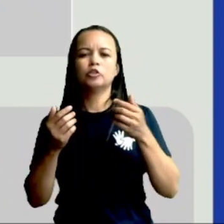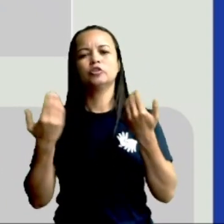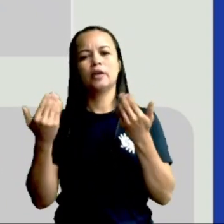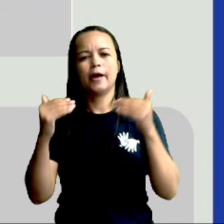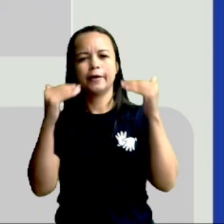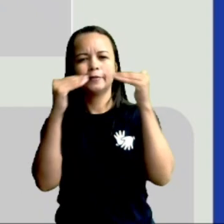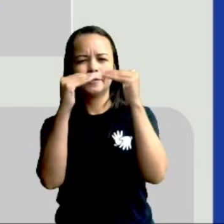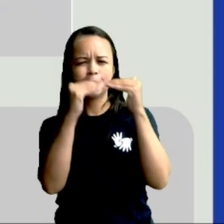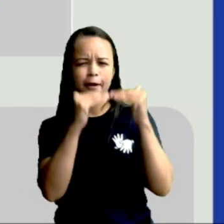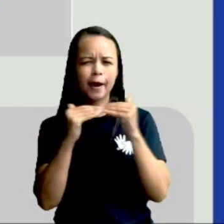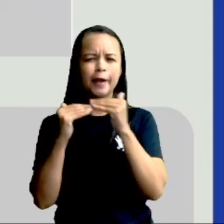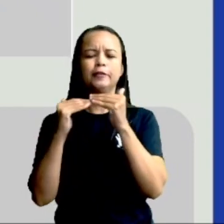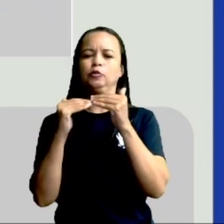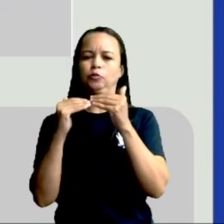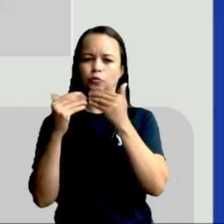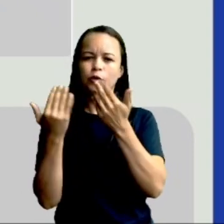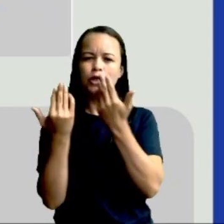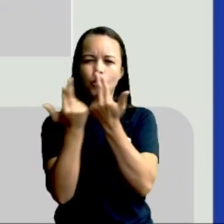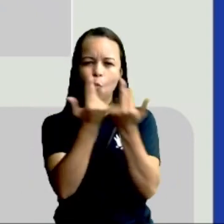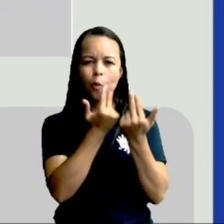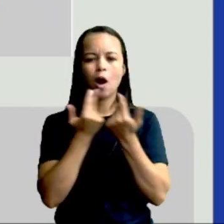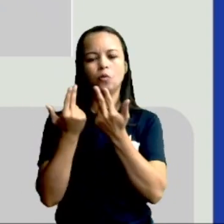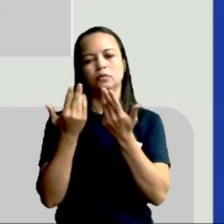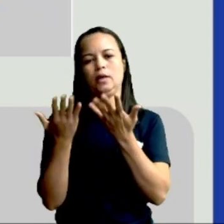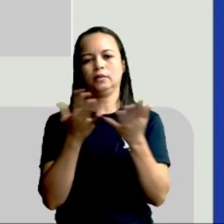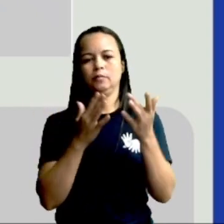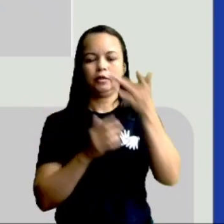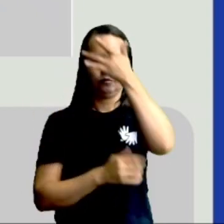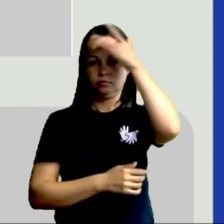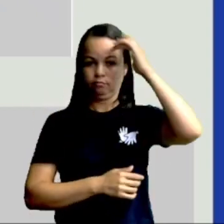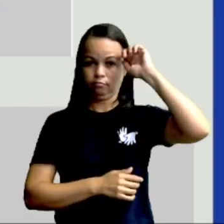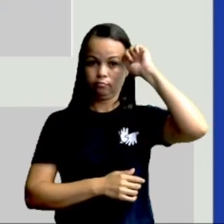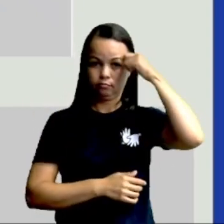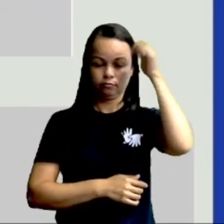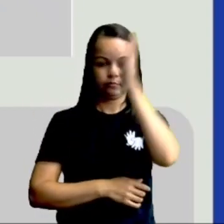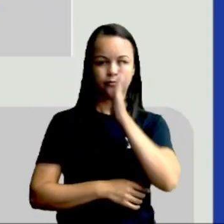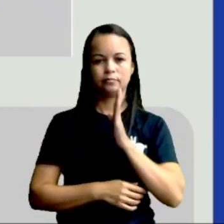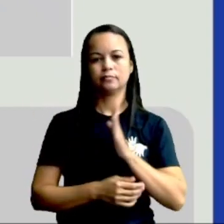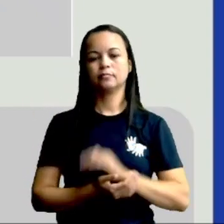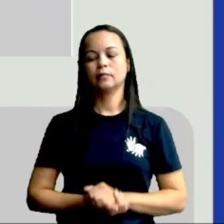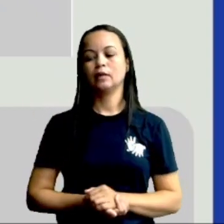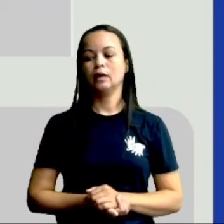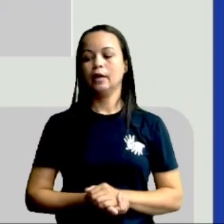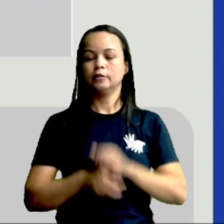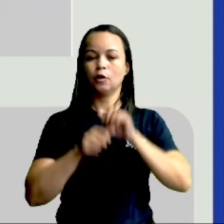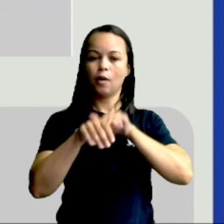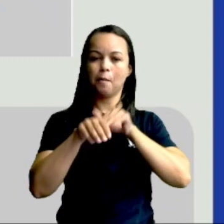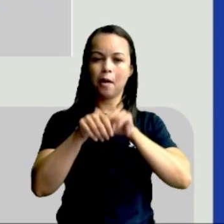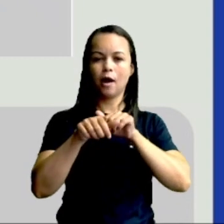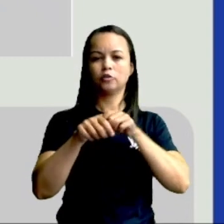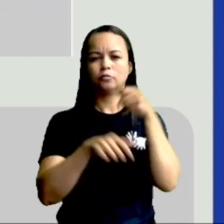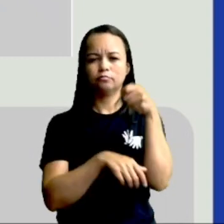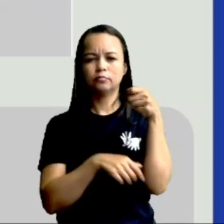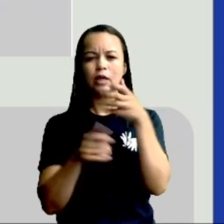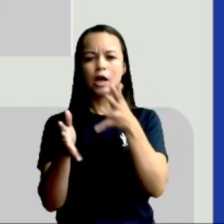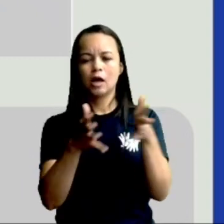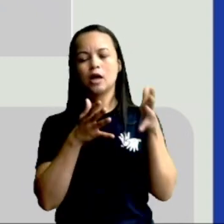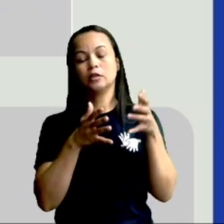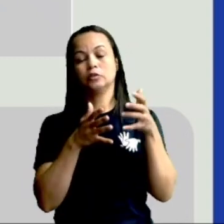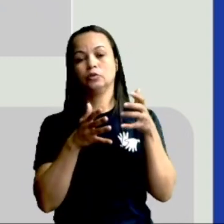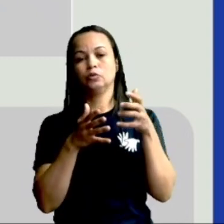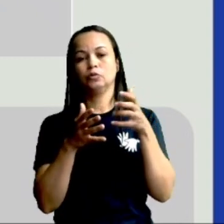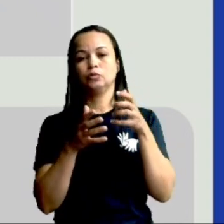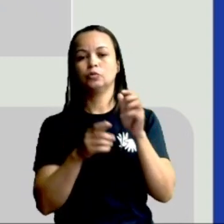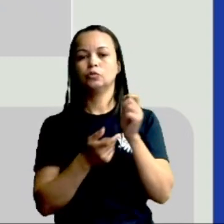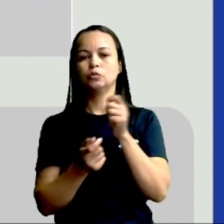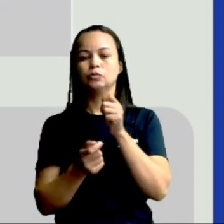igualdades para as pessoas negras no Brasil, né? Então, a Marcha Zumbi, para marcar os 300 anos da morte